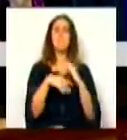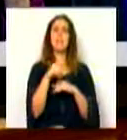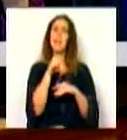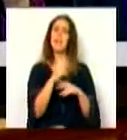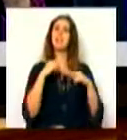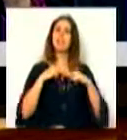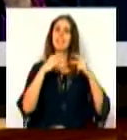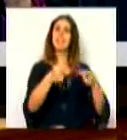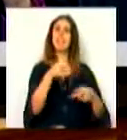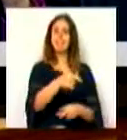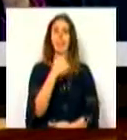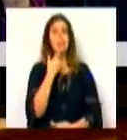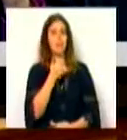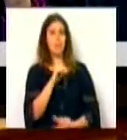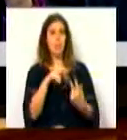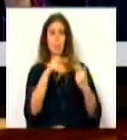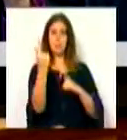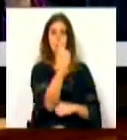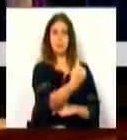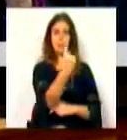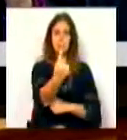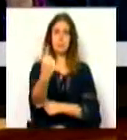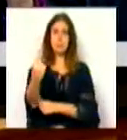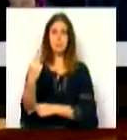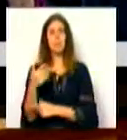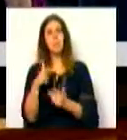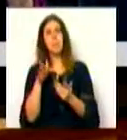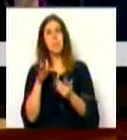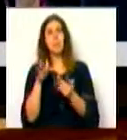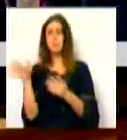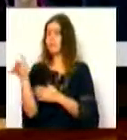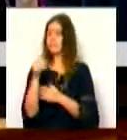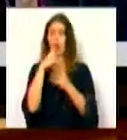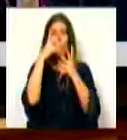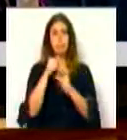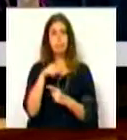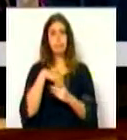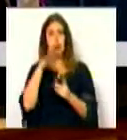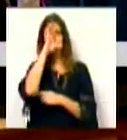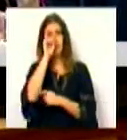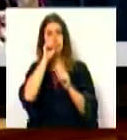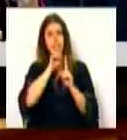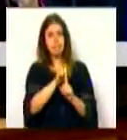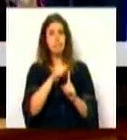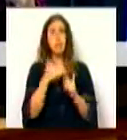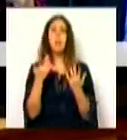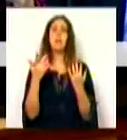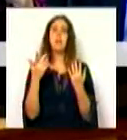estas transferências município a município, indo buscar o orçamento do Ministério respectivo e